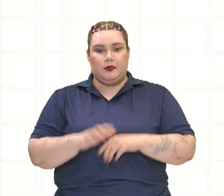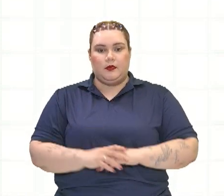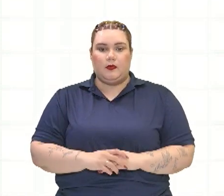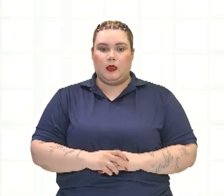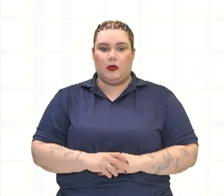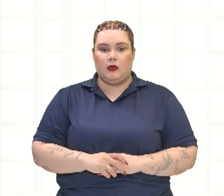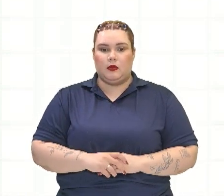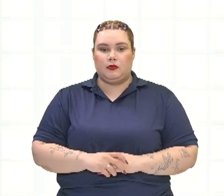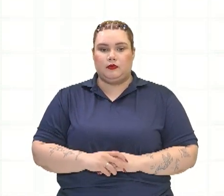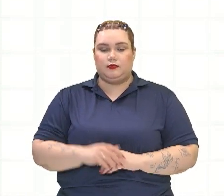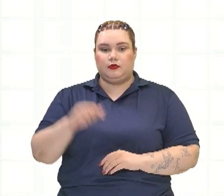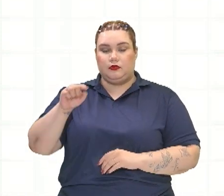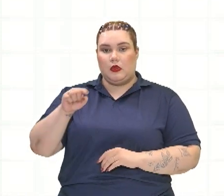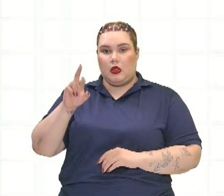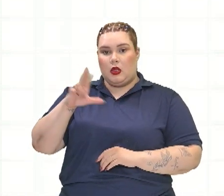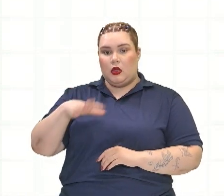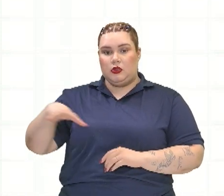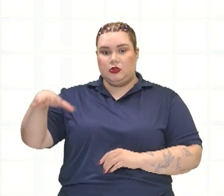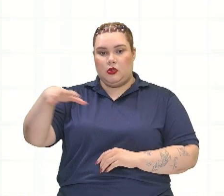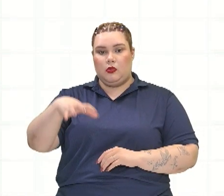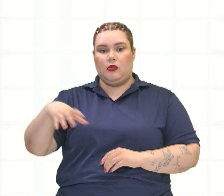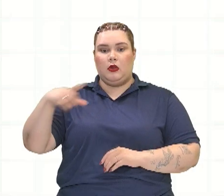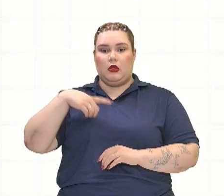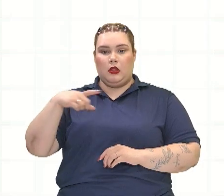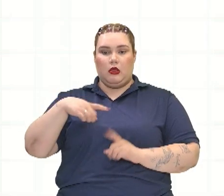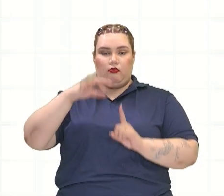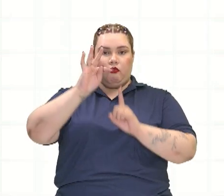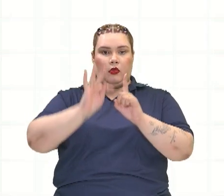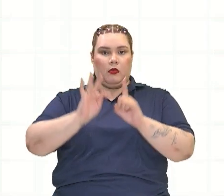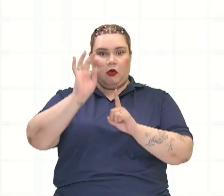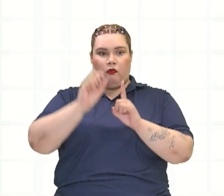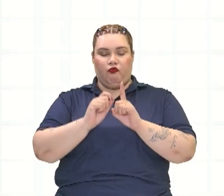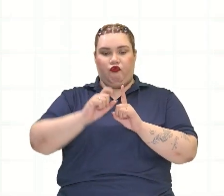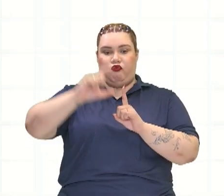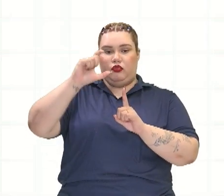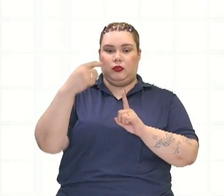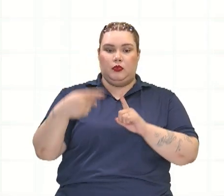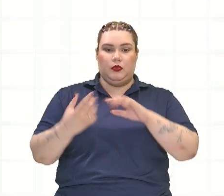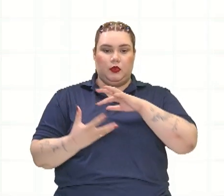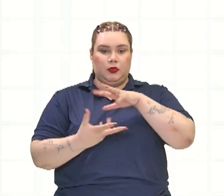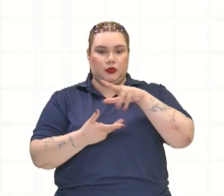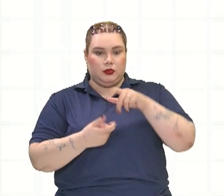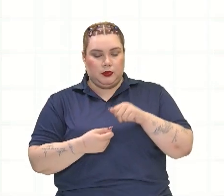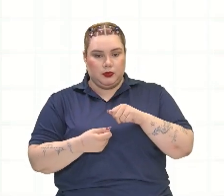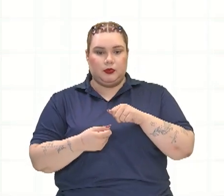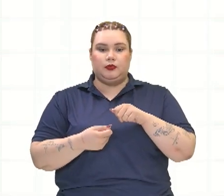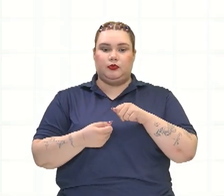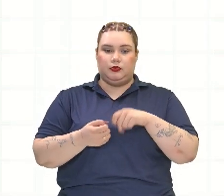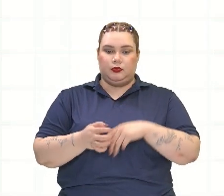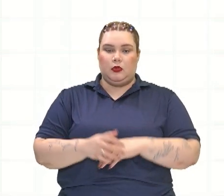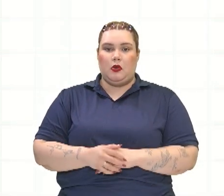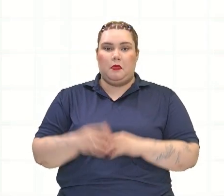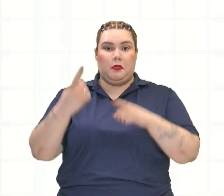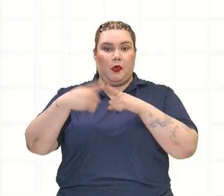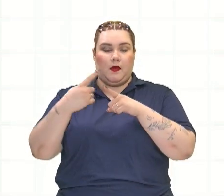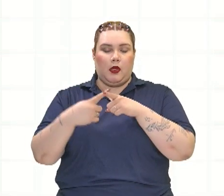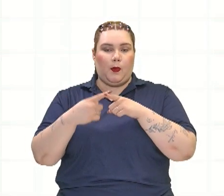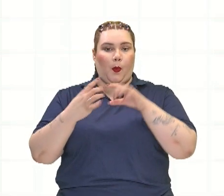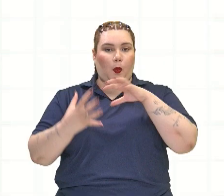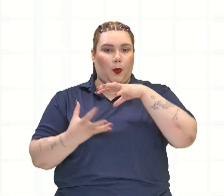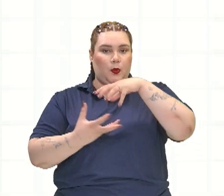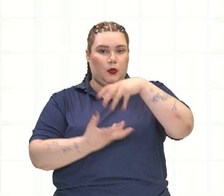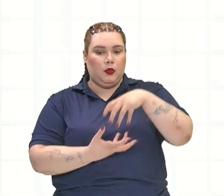É a região com maiores temperaturas do planeta. ou seja, onde os raios